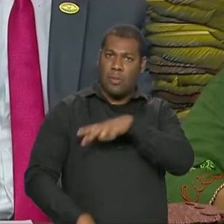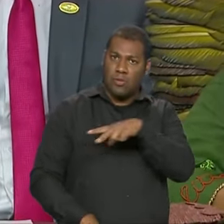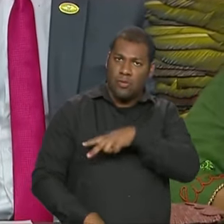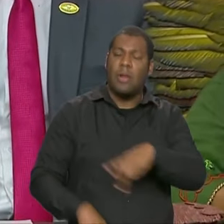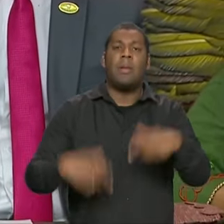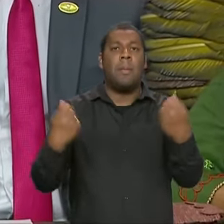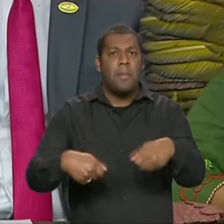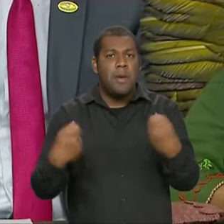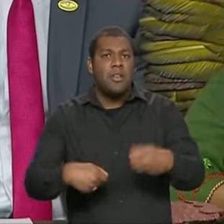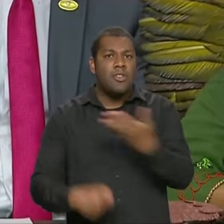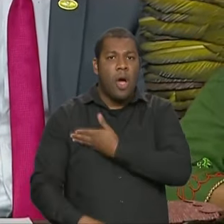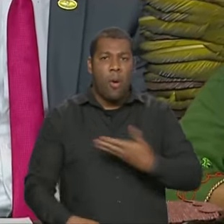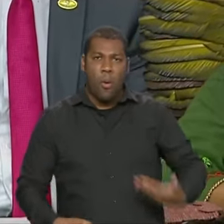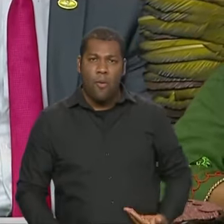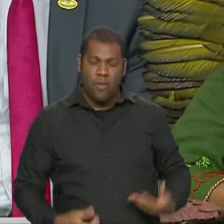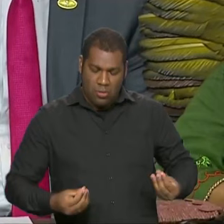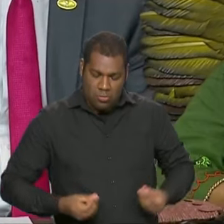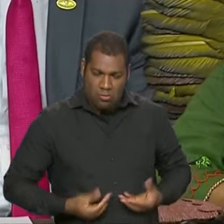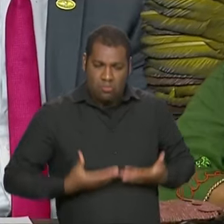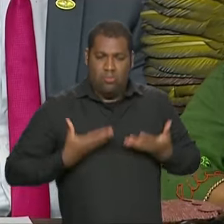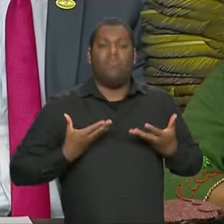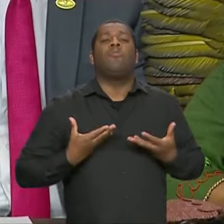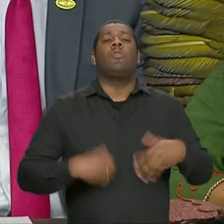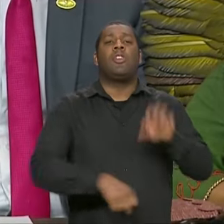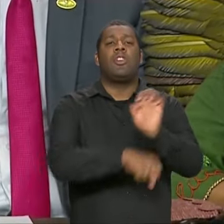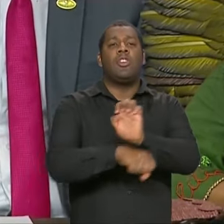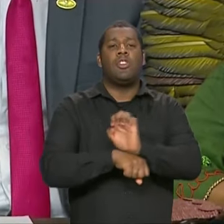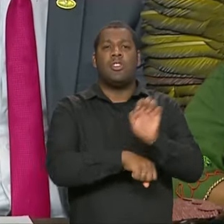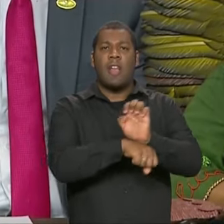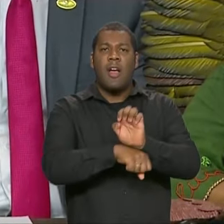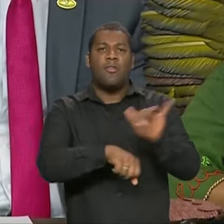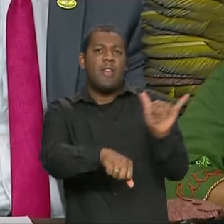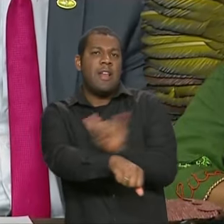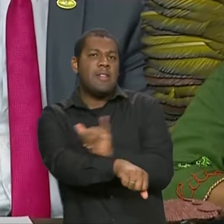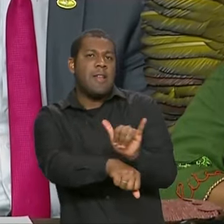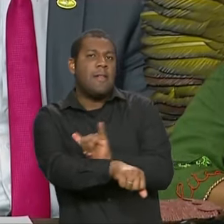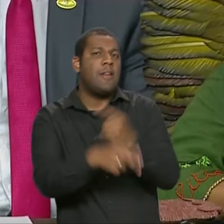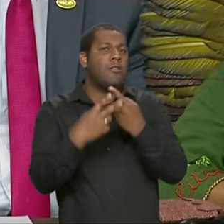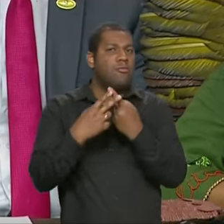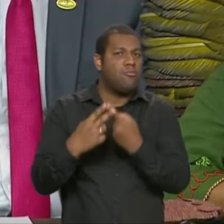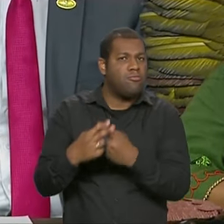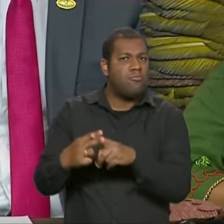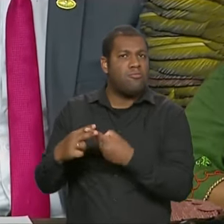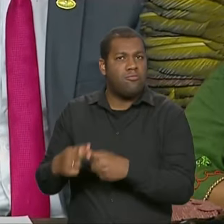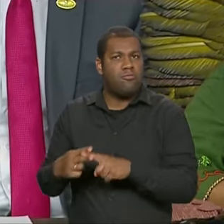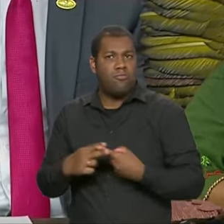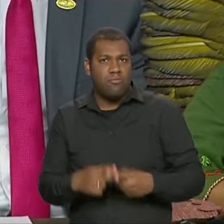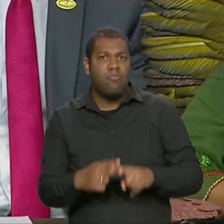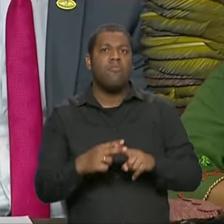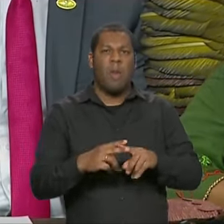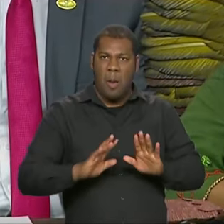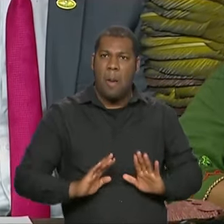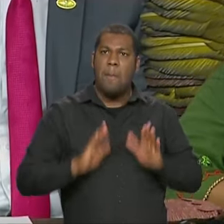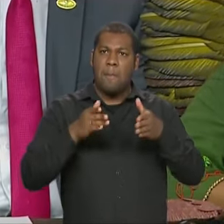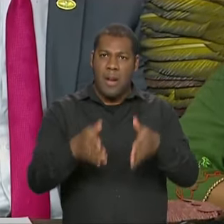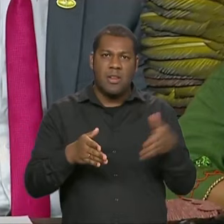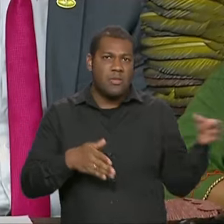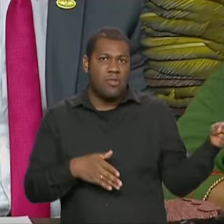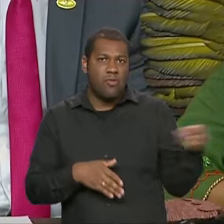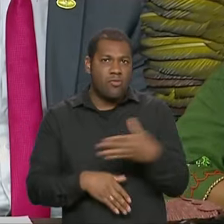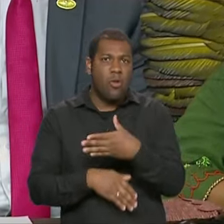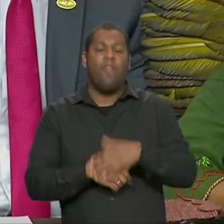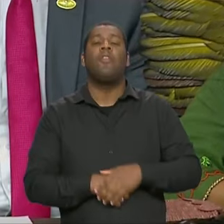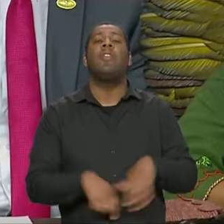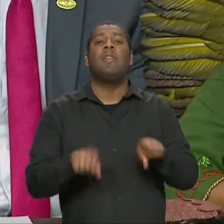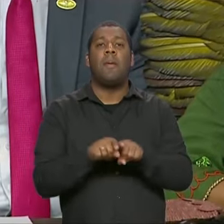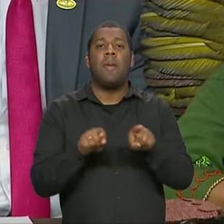que inspirem, de estados que reformem seus mecanismos para atuar de maneira inovadora, de